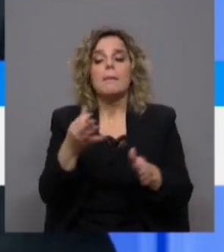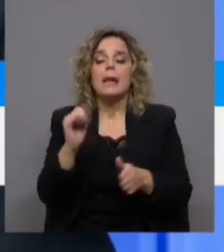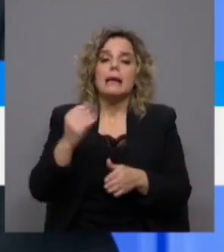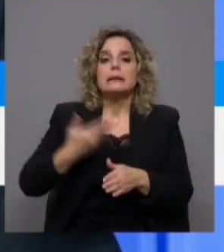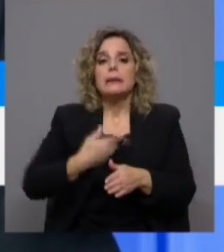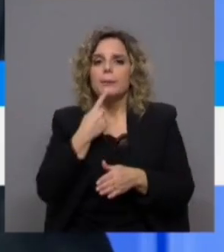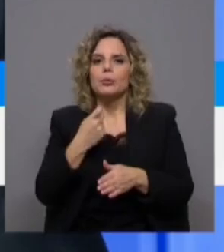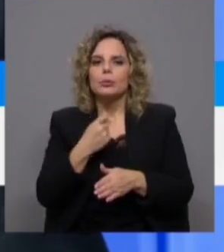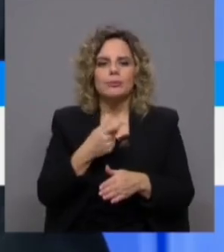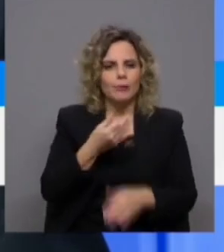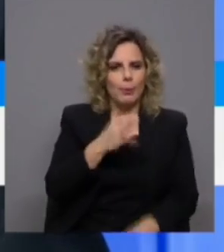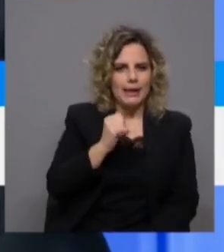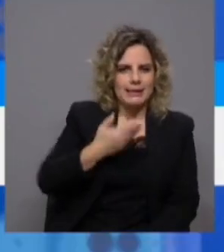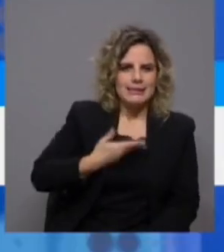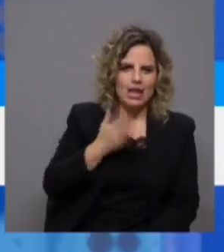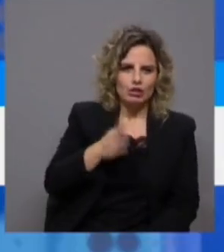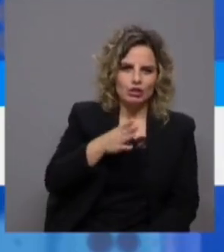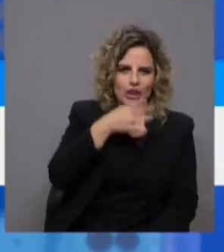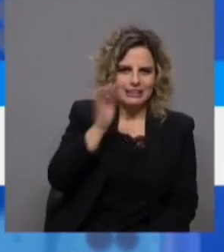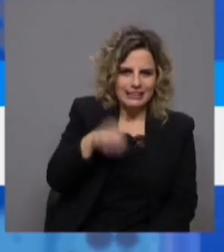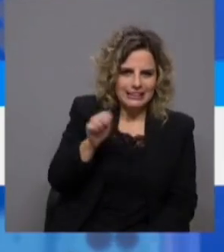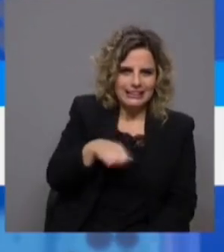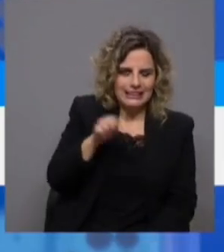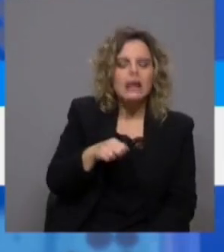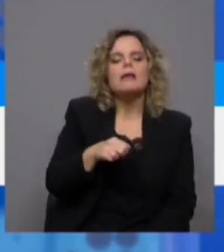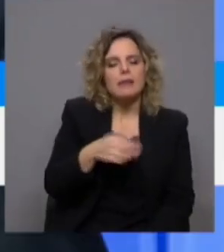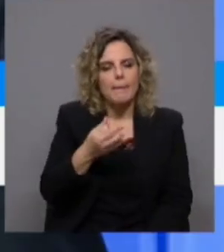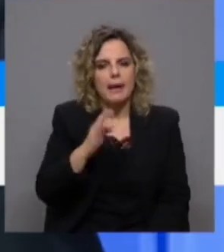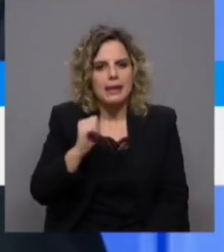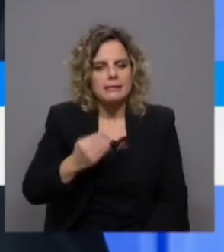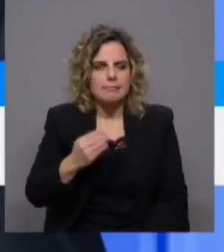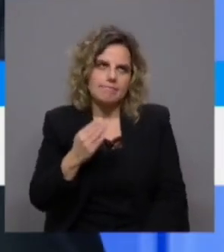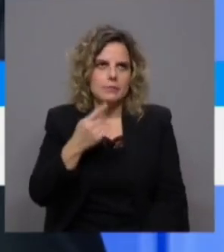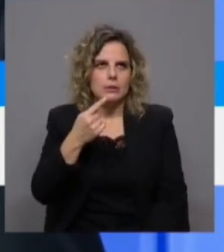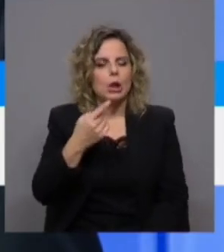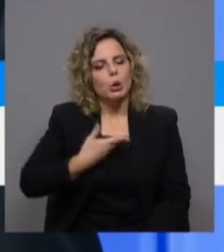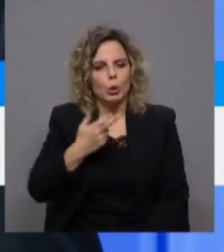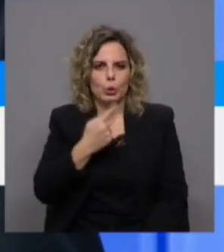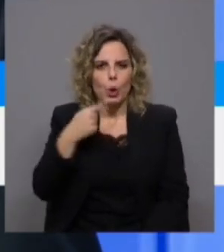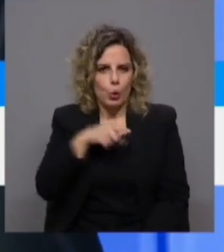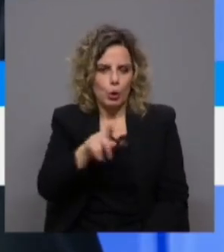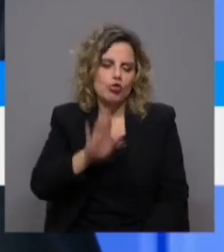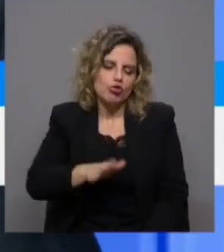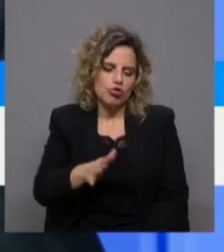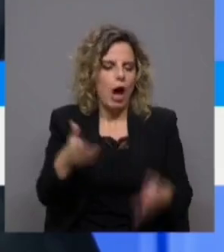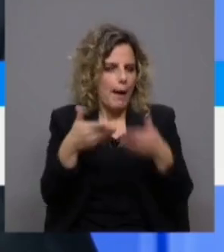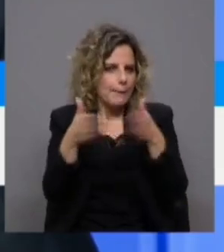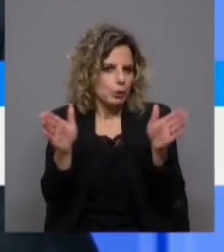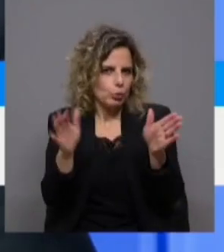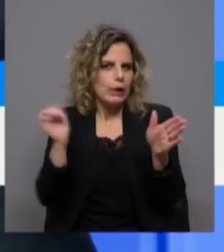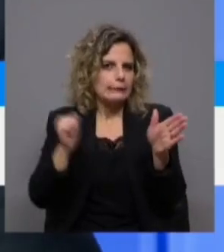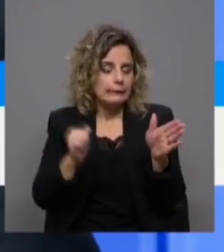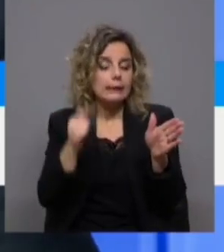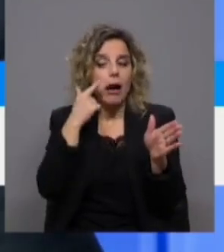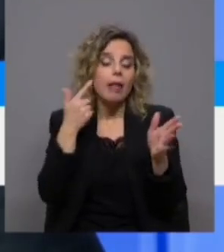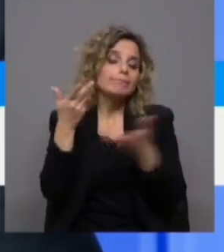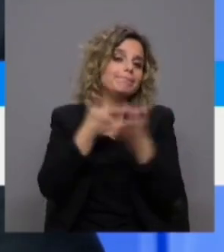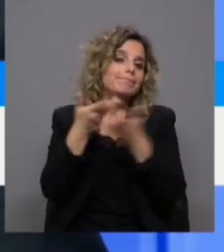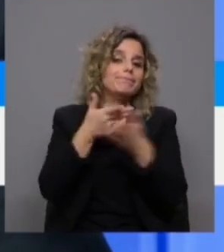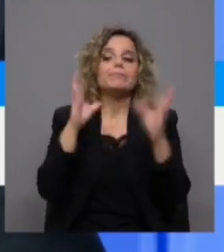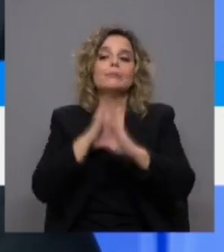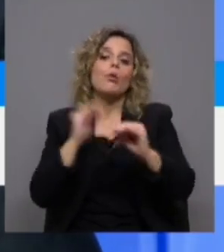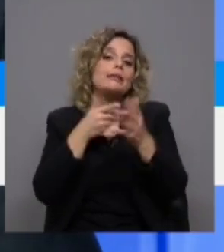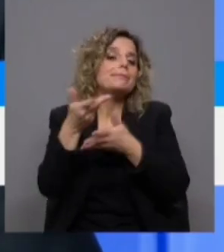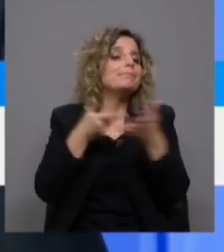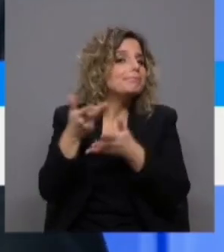o PS deixa a discussão túrbido eu já disse mais a gravação abertura e depois o resultado essas do resultado dessas conversas e também da força Eleitoral